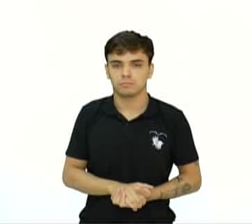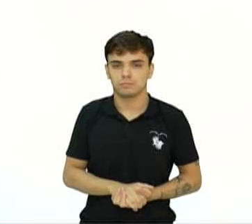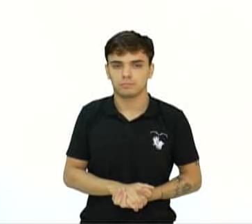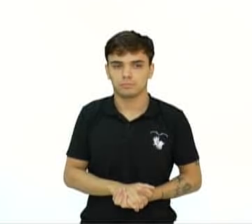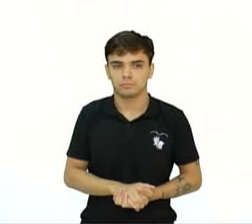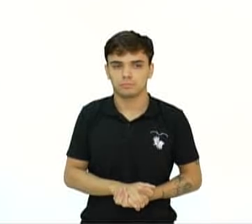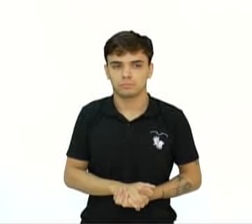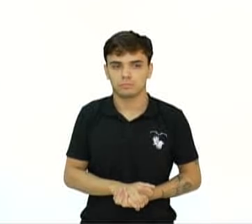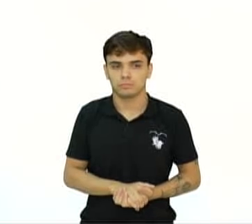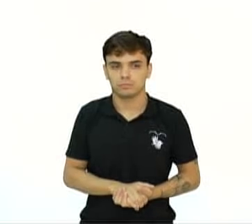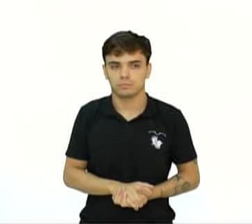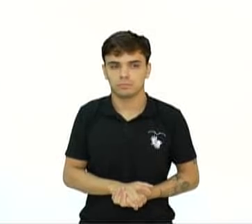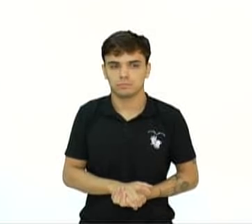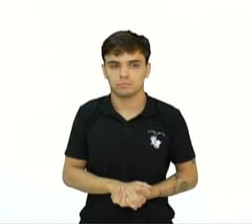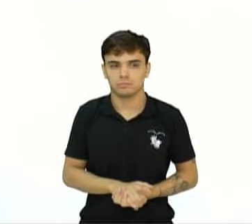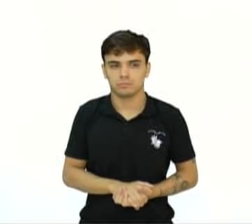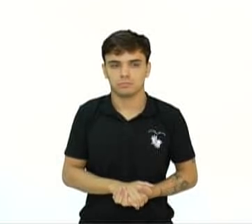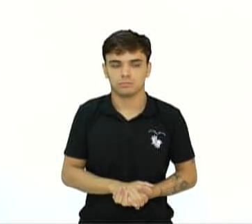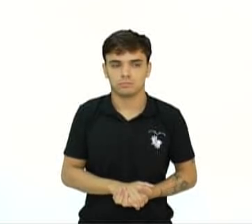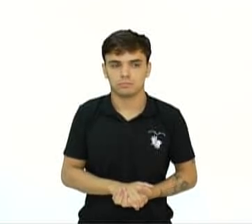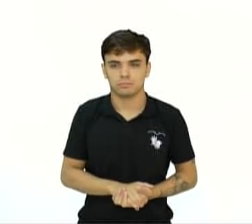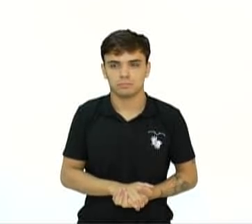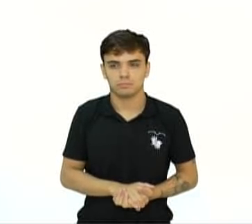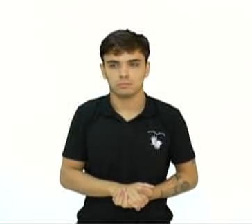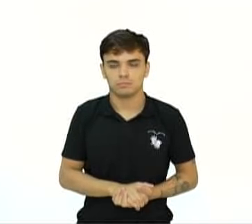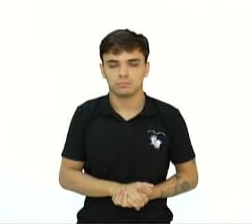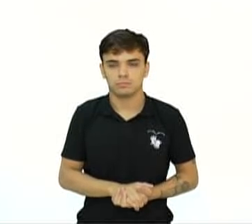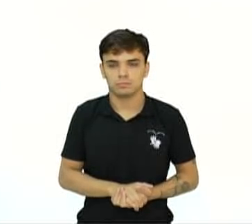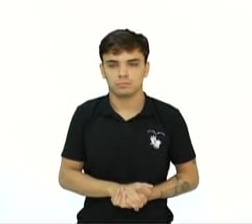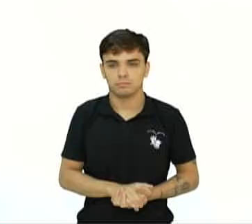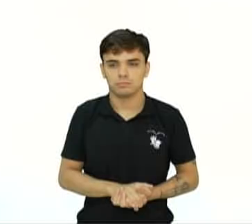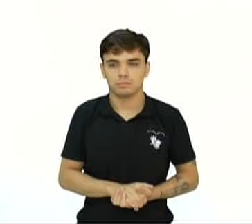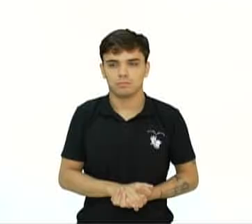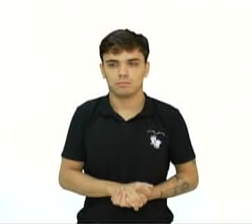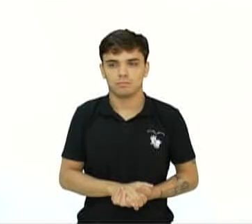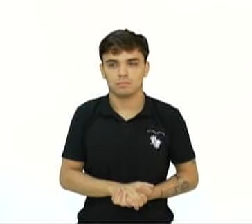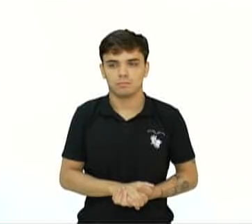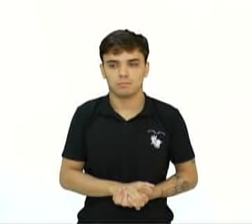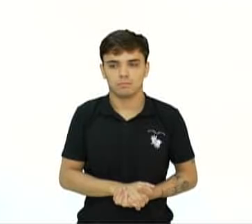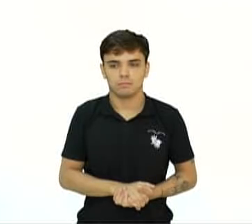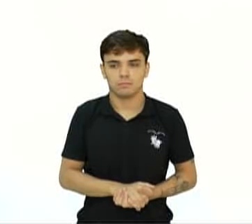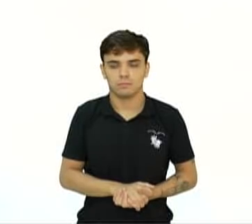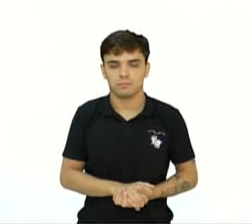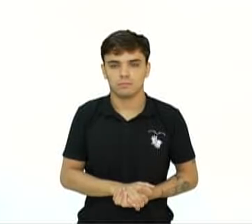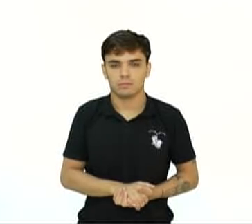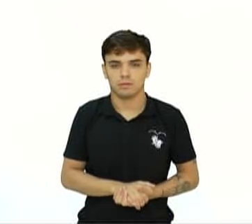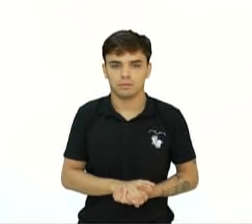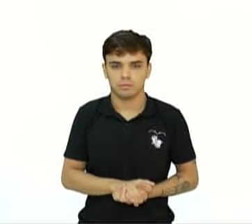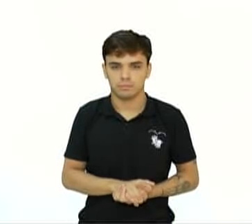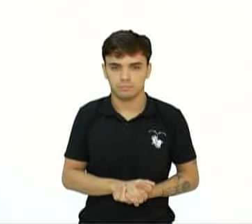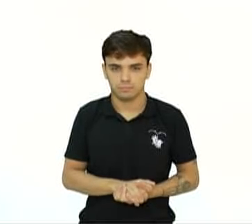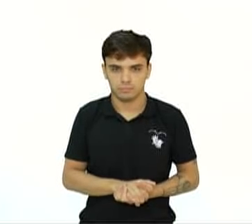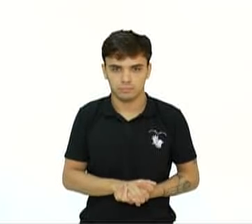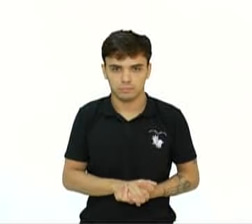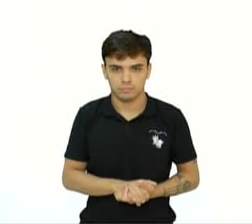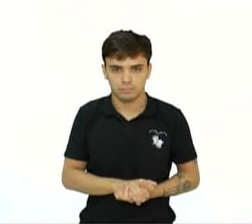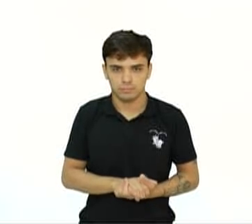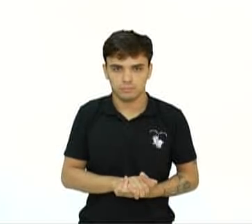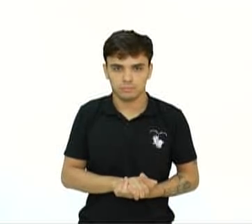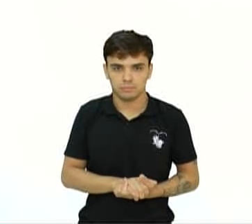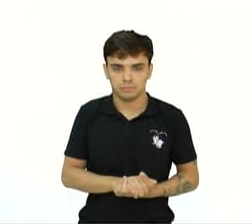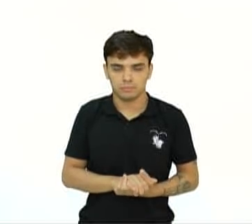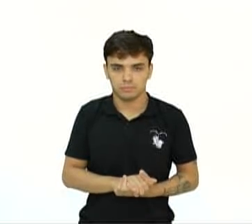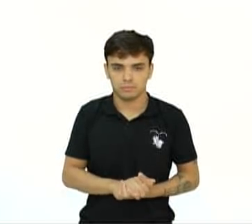Joconde. Names of the painting come from the Italian from Joconde, which means happy or jovial. Então,